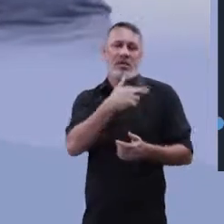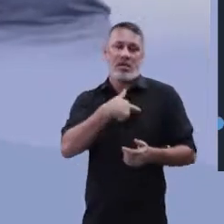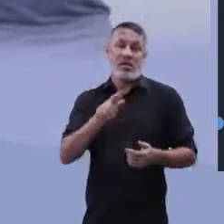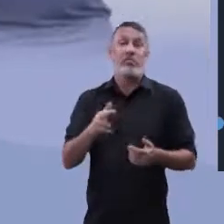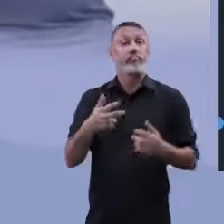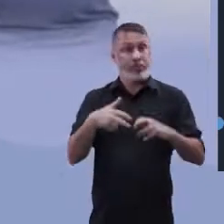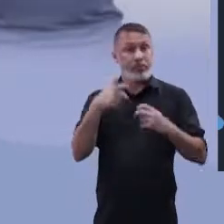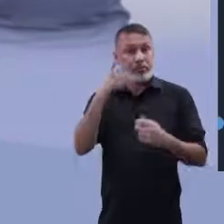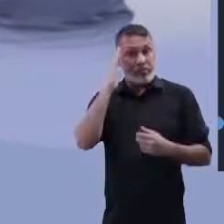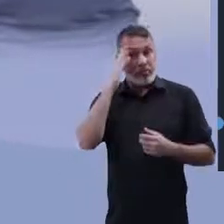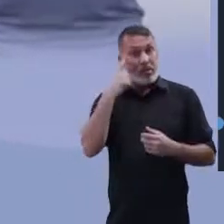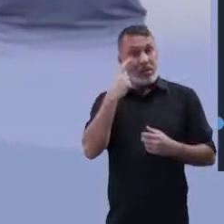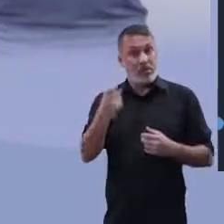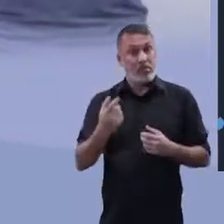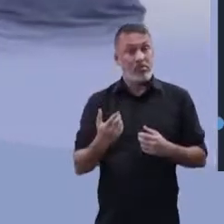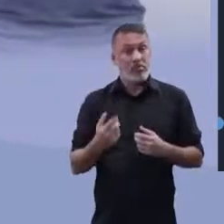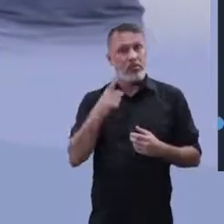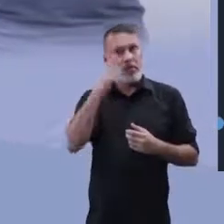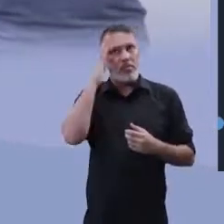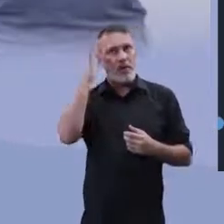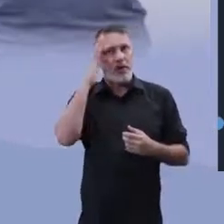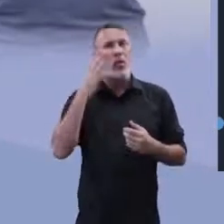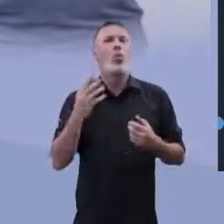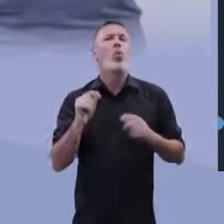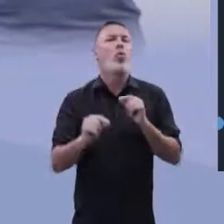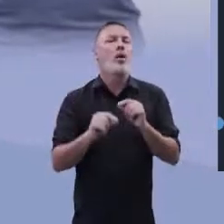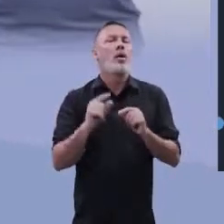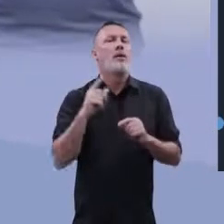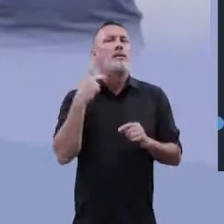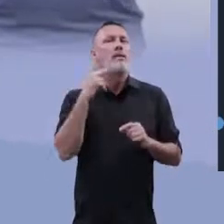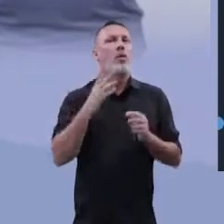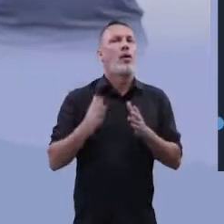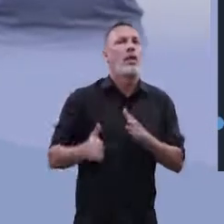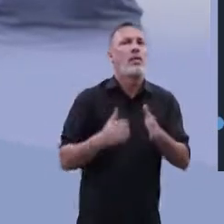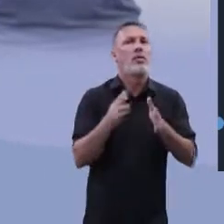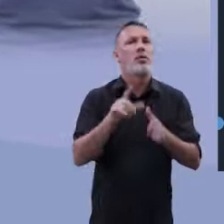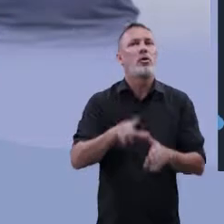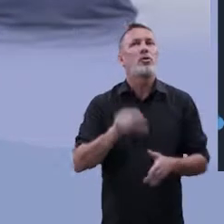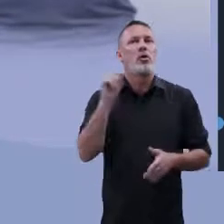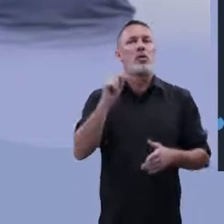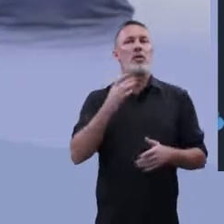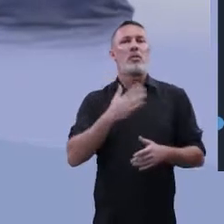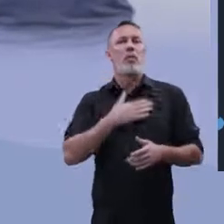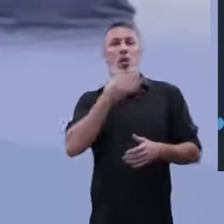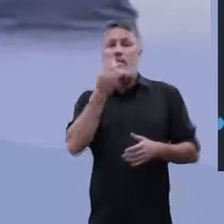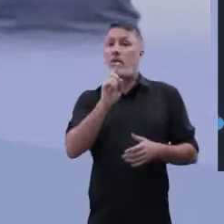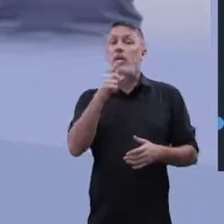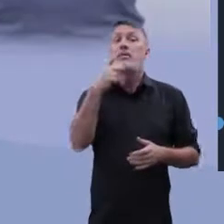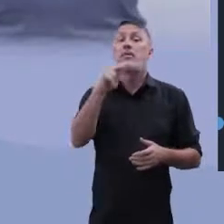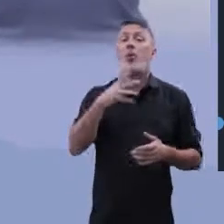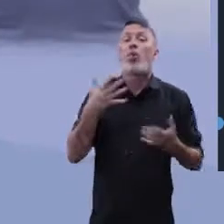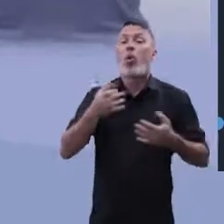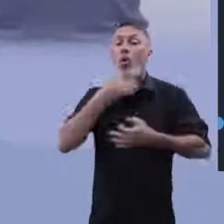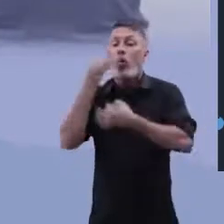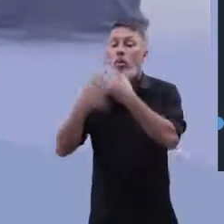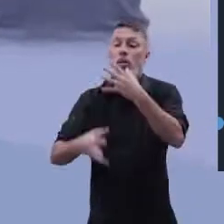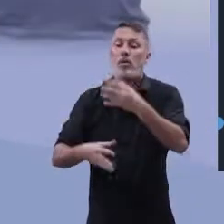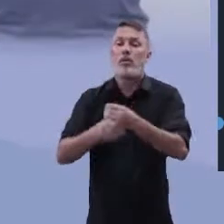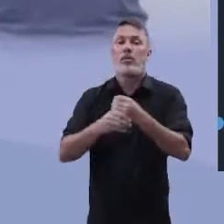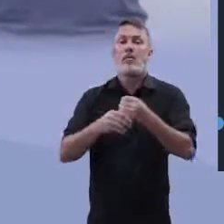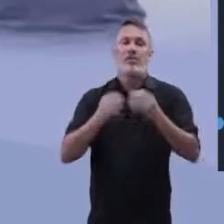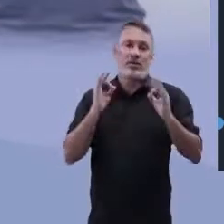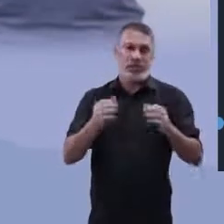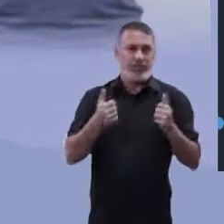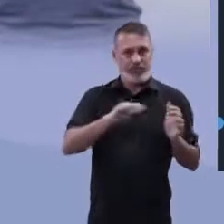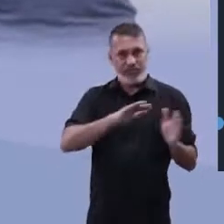religiosa. Então, meu aluno, é muito interessante você pensar nisso aí. Não é o caminho que você vai seguir, mas como você vai seguir esse